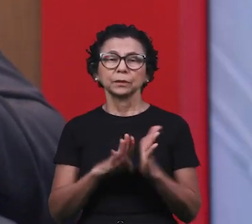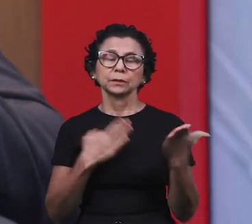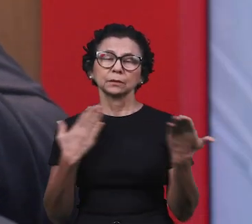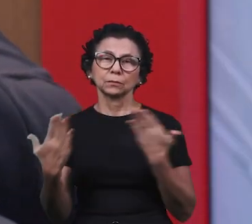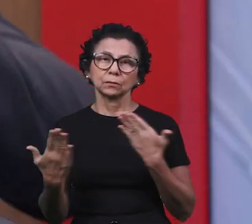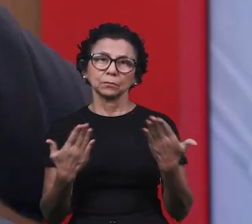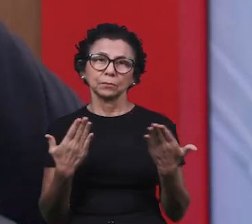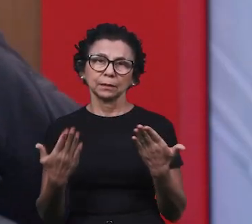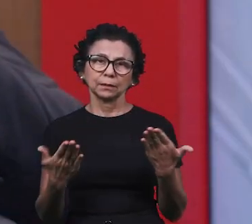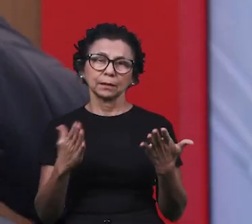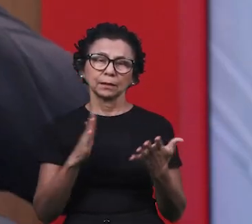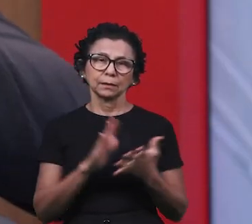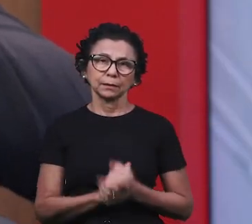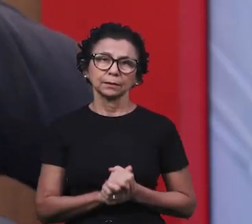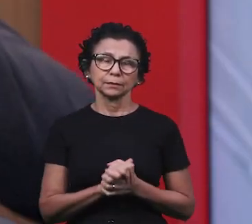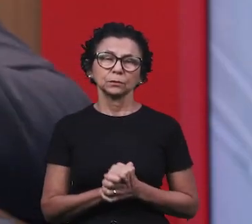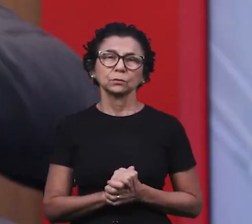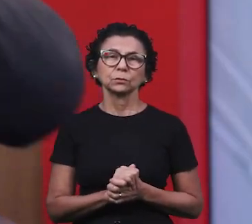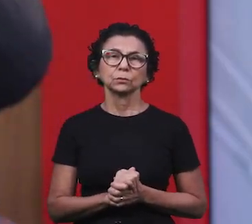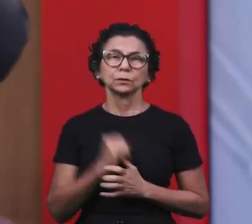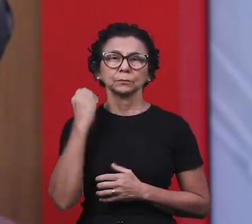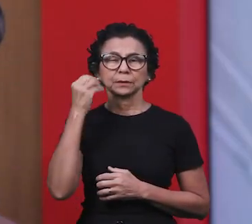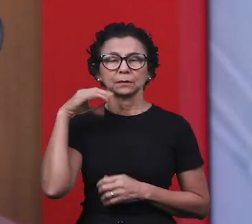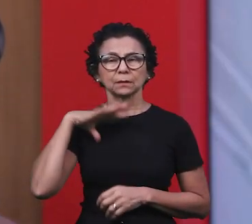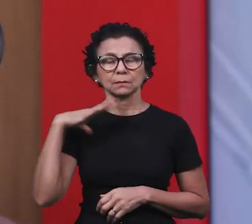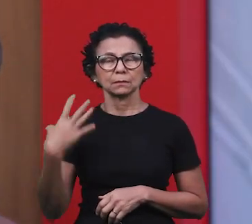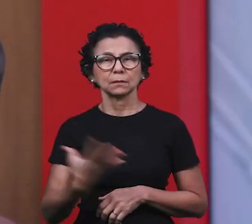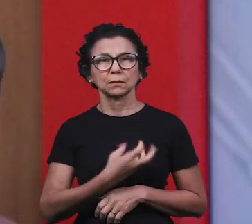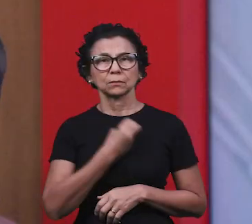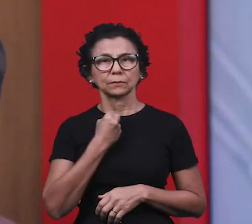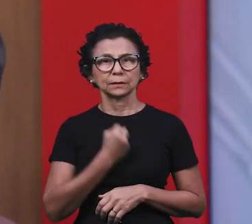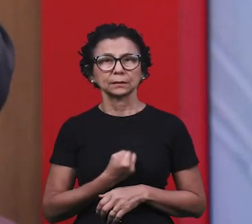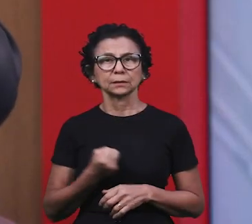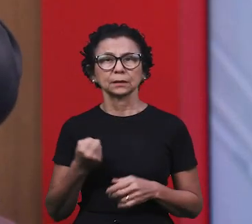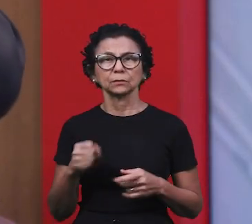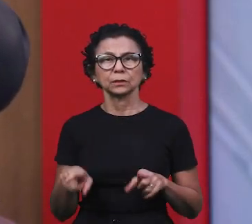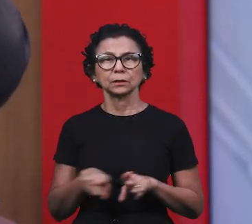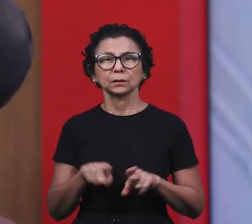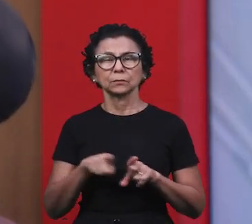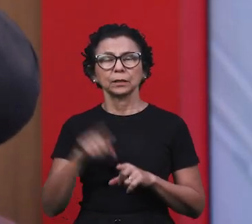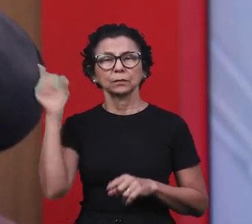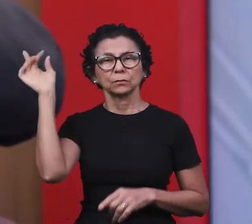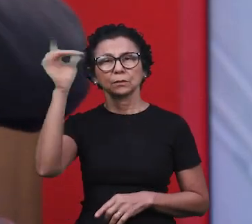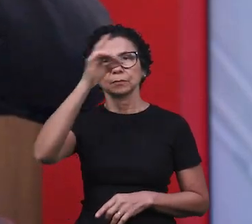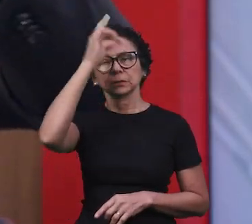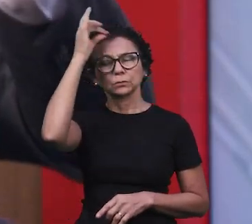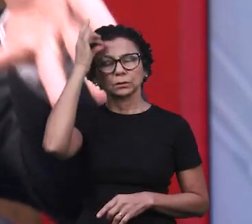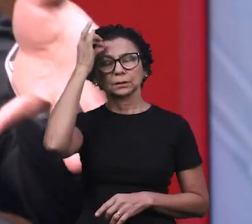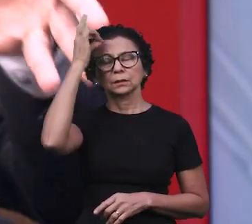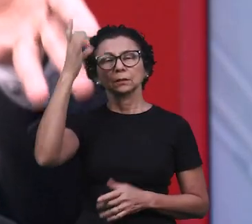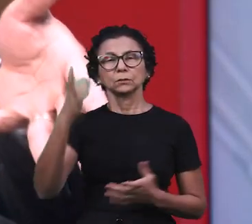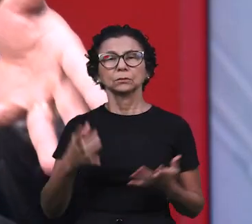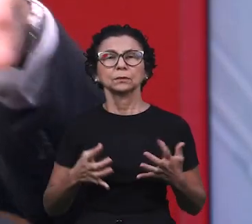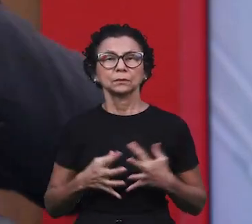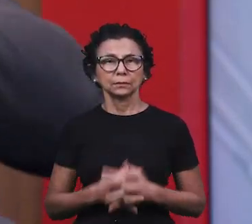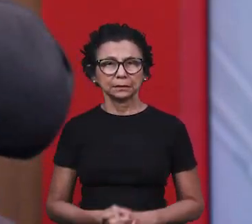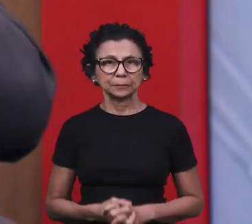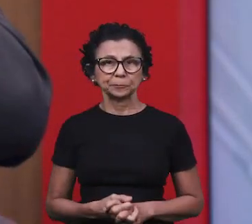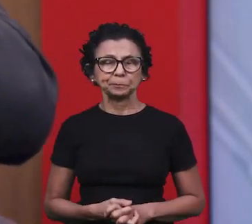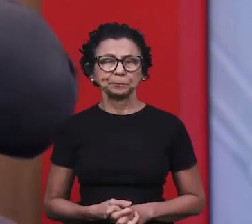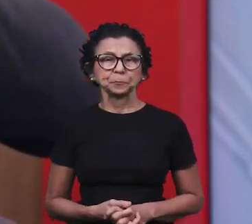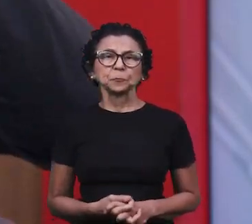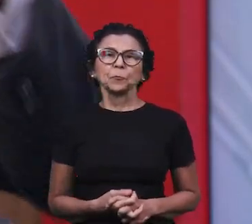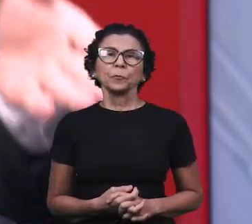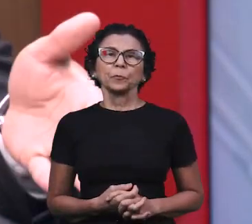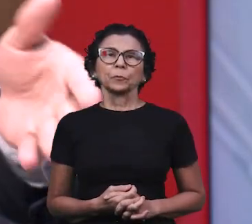de Jesus, da igreja que teve uma experiência com o copo de prata, né, o cálice e o vinho, o pão, aquele que não